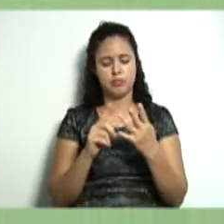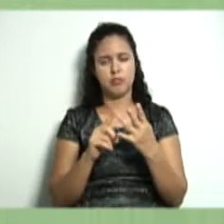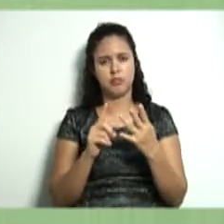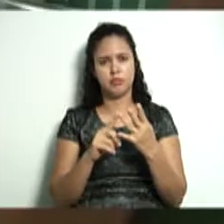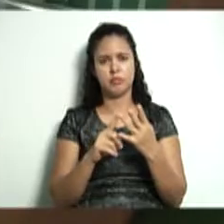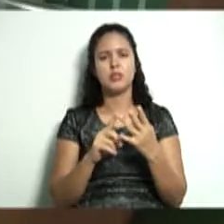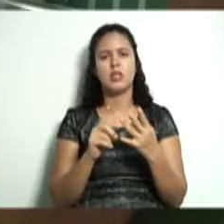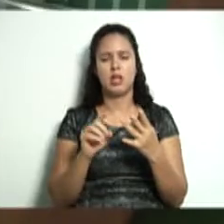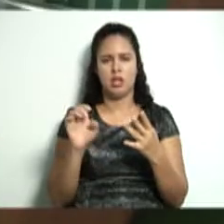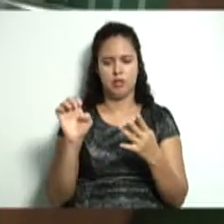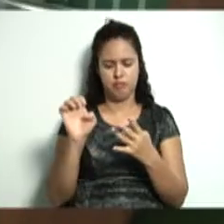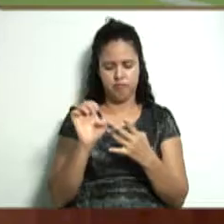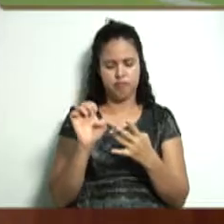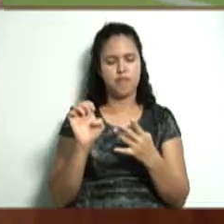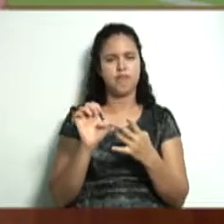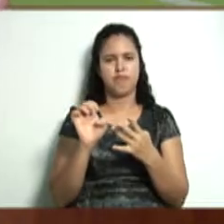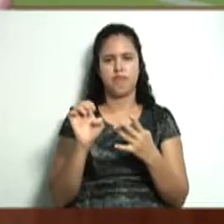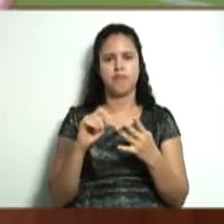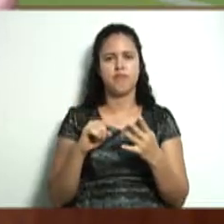está errada.